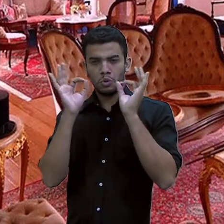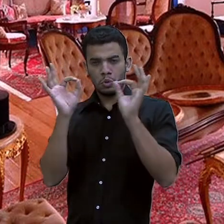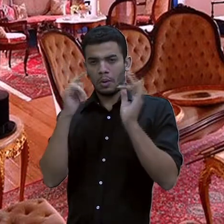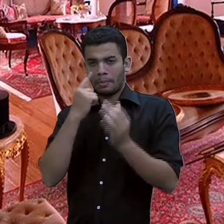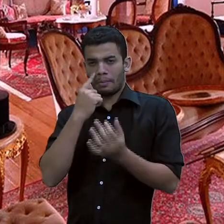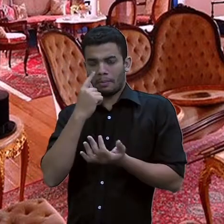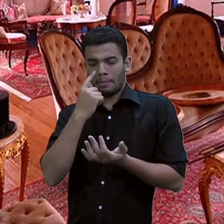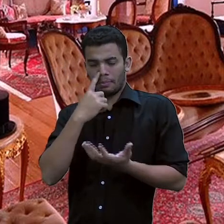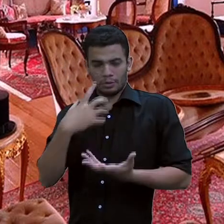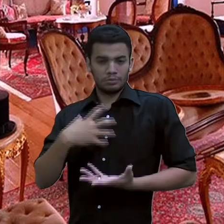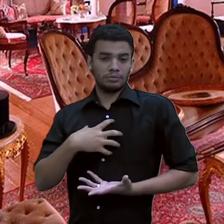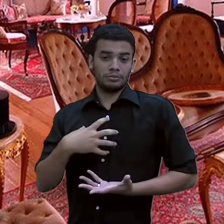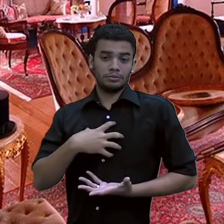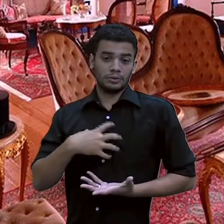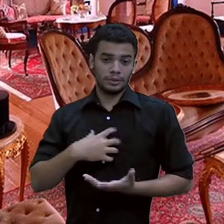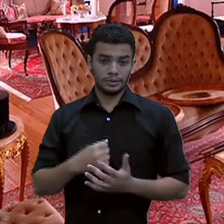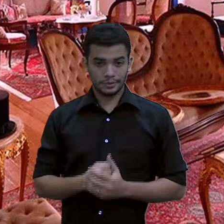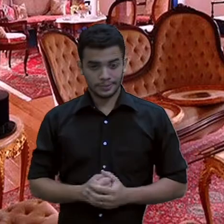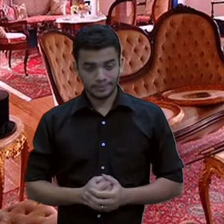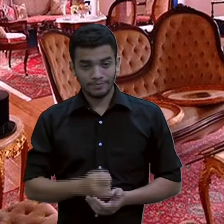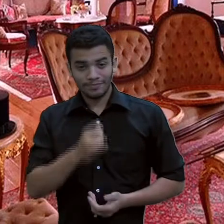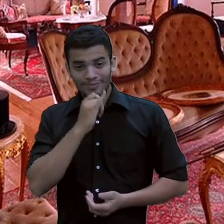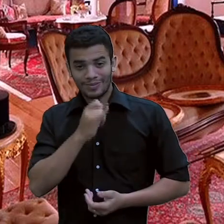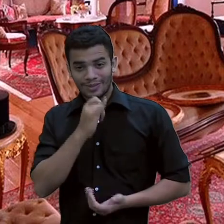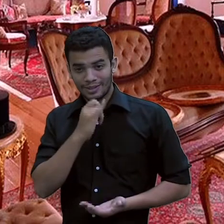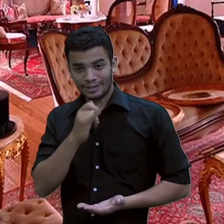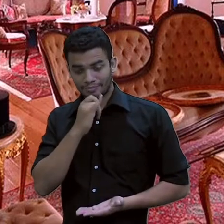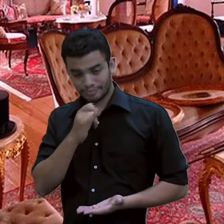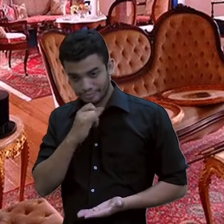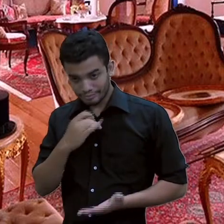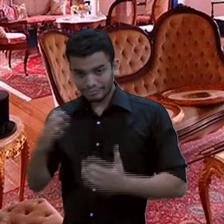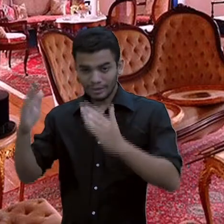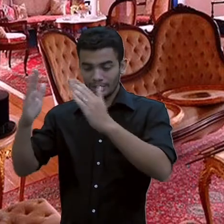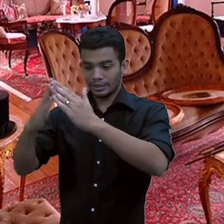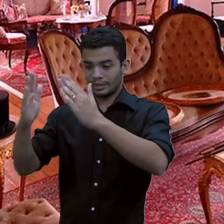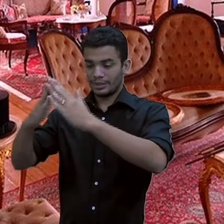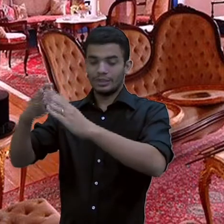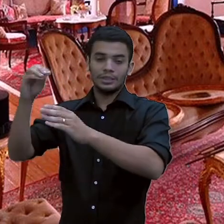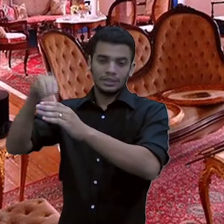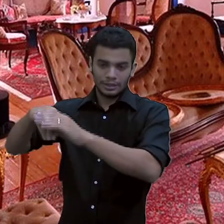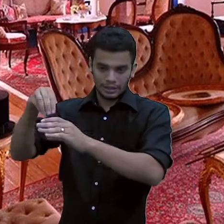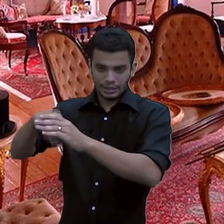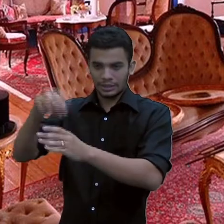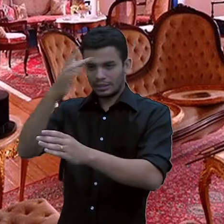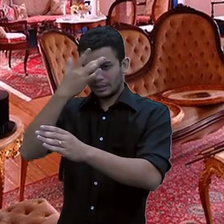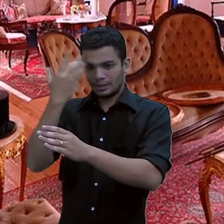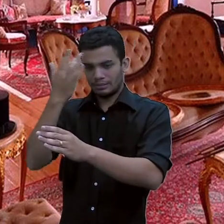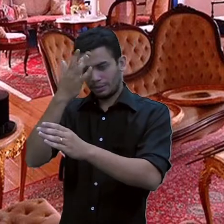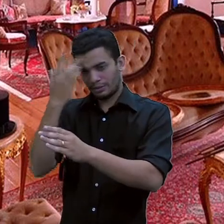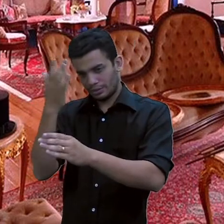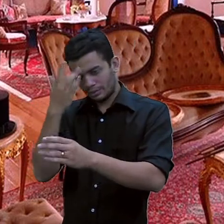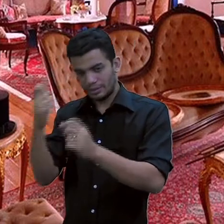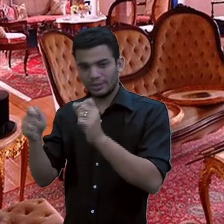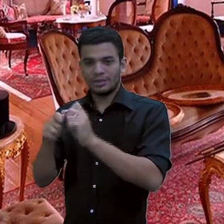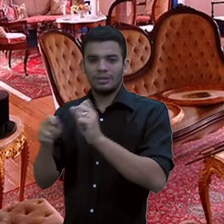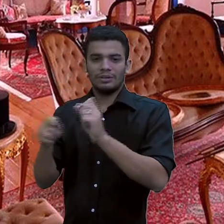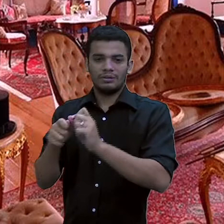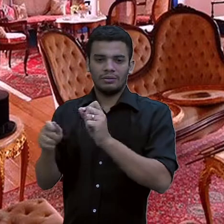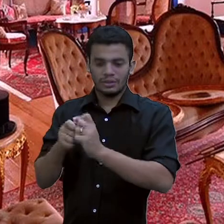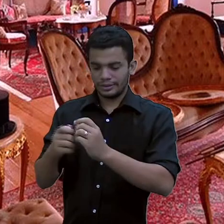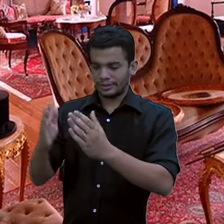engenho, servia como escola, enfermaria e também igreja. Tudo ali no